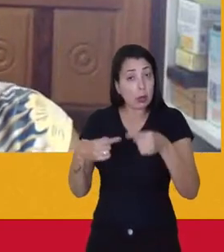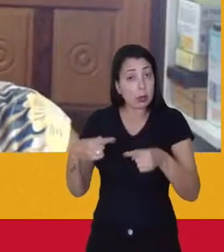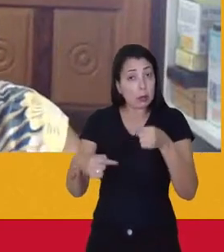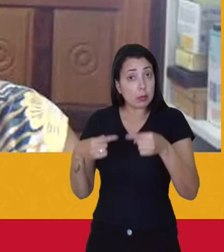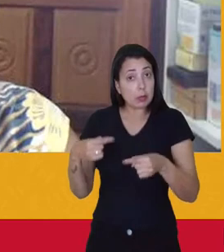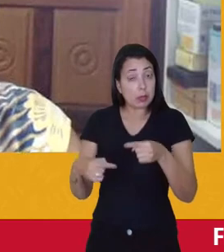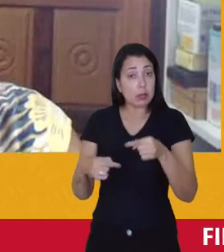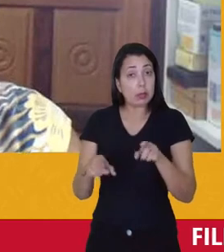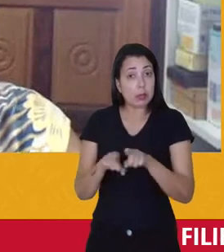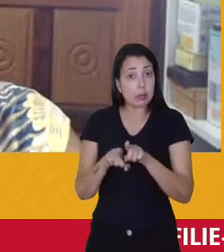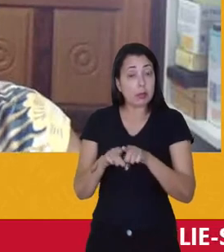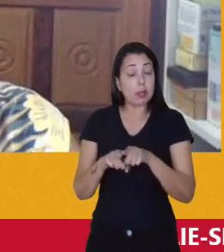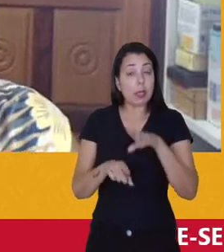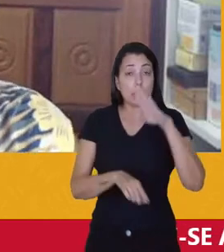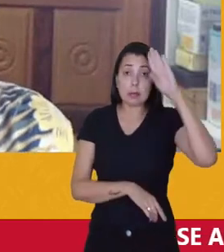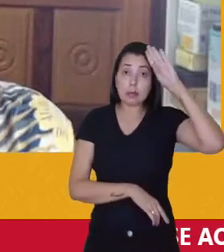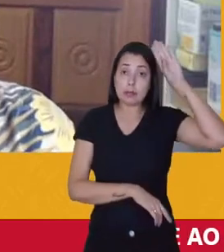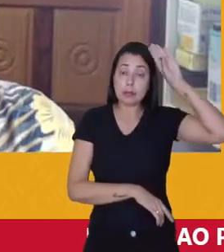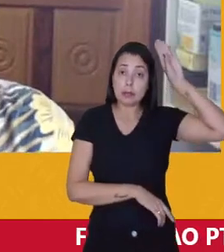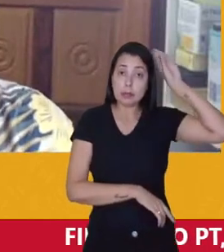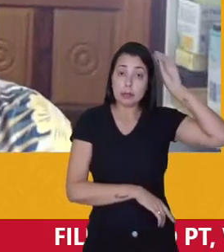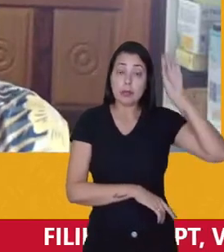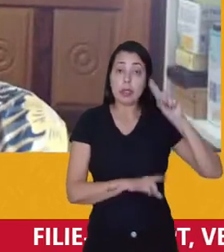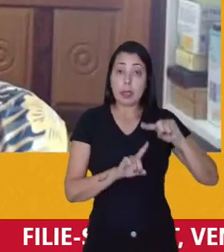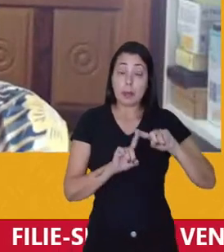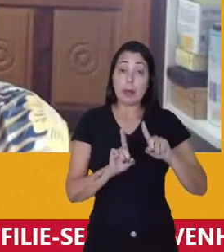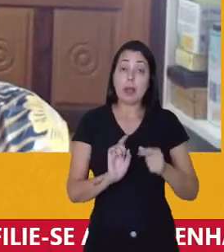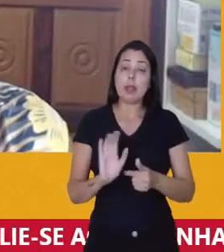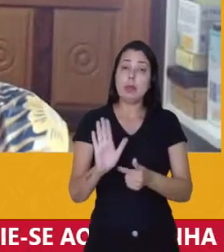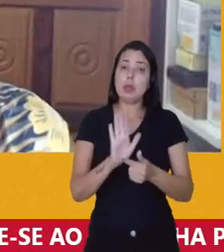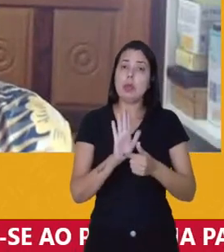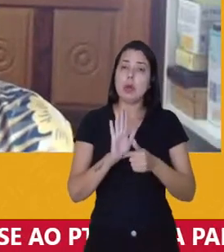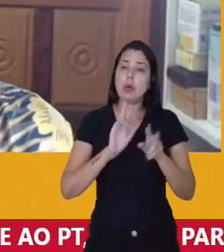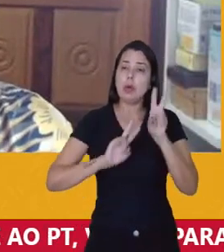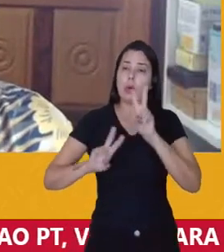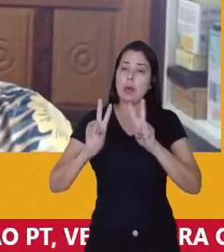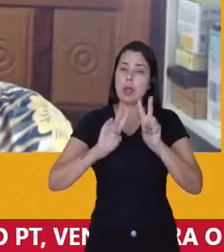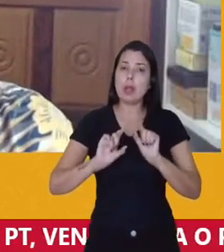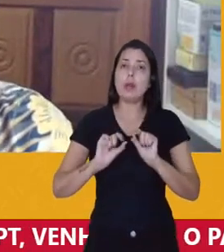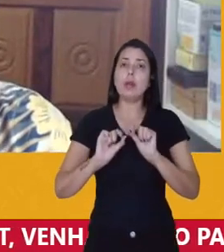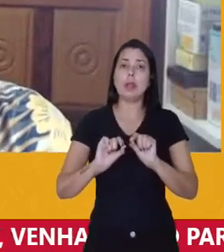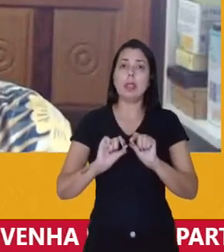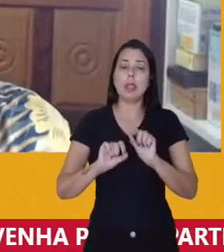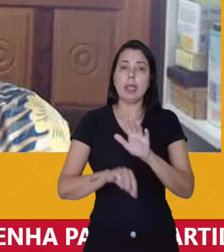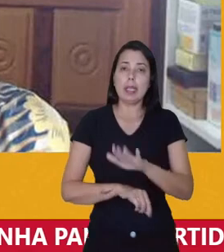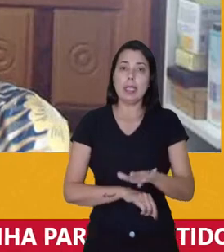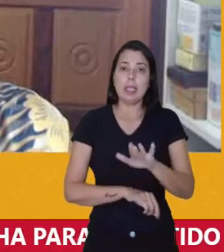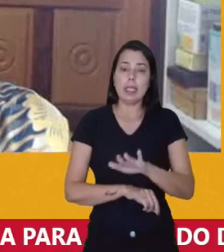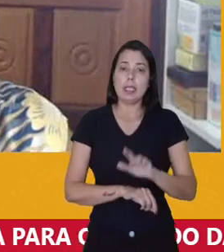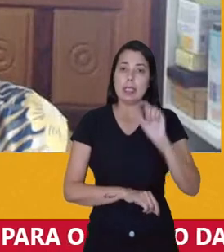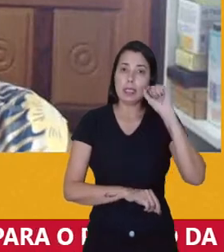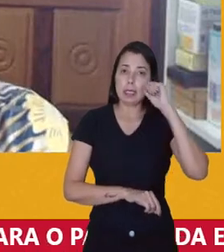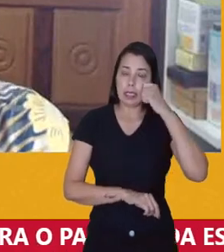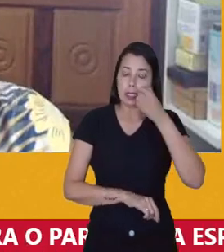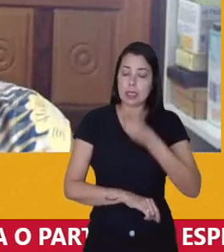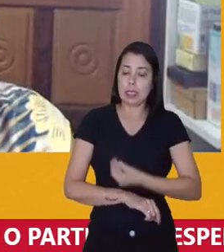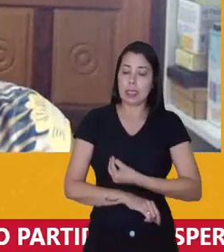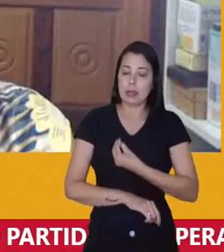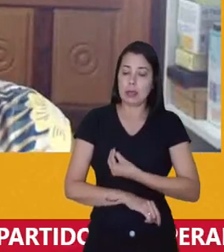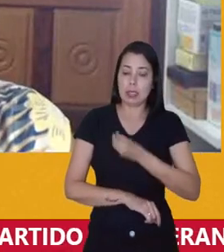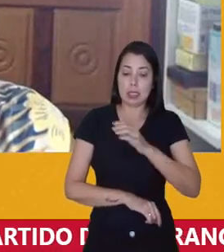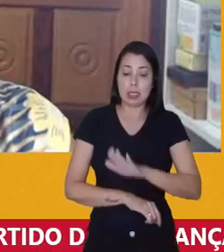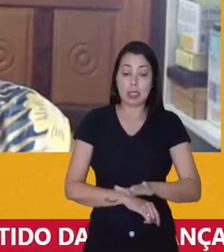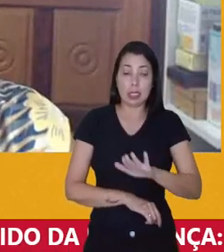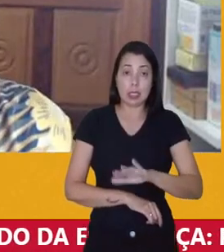nem tampouco no campo acadêmico. Mas quem trouxe esse olhar sobre as infâncias negras, os destinos dessas